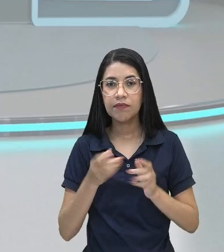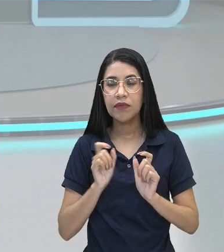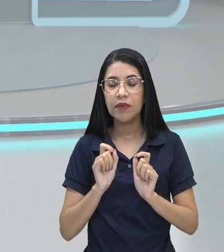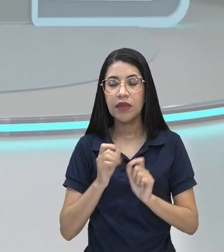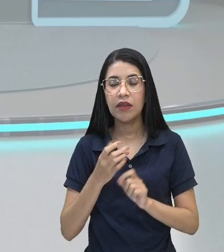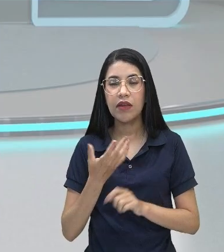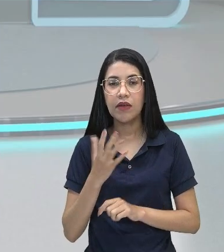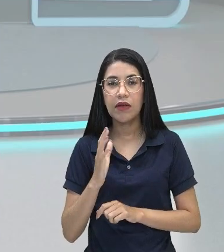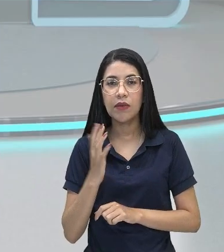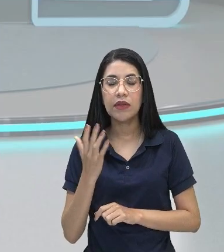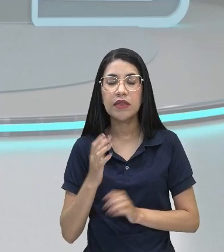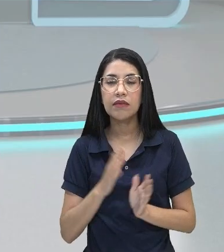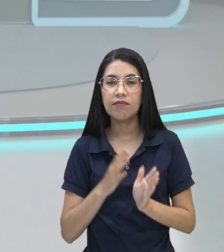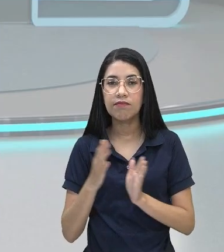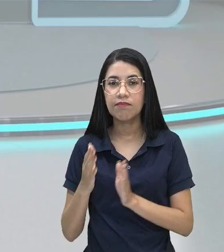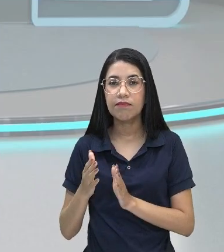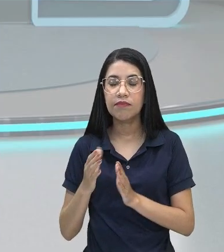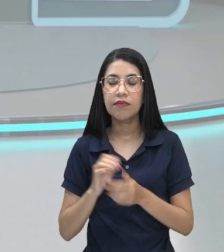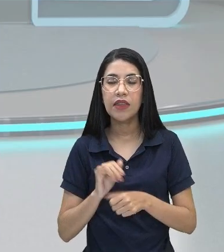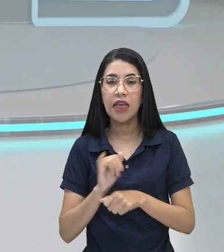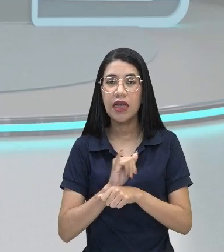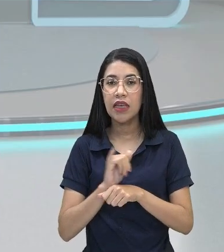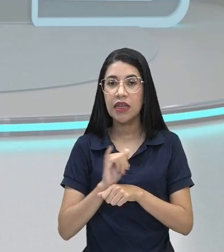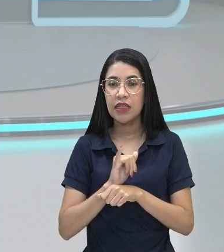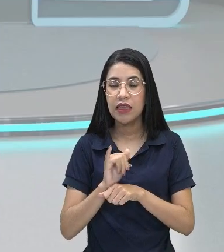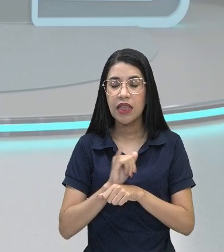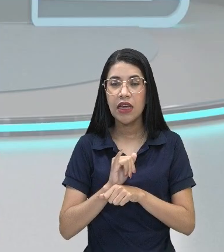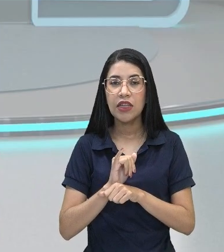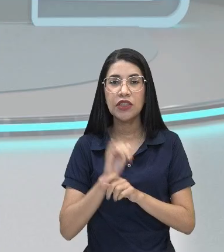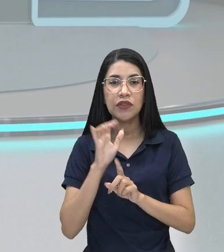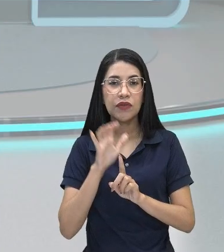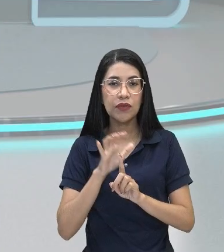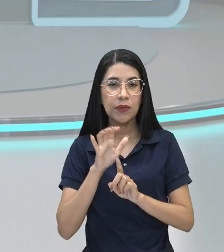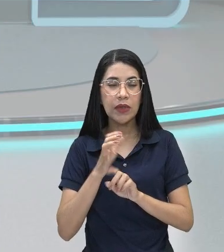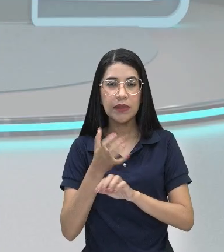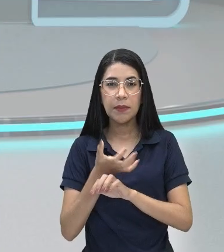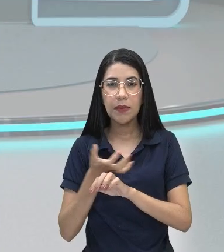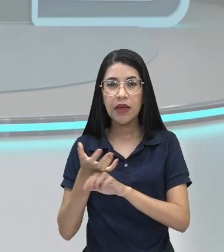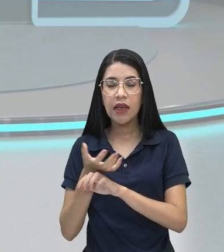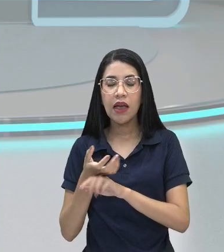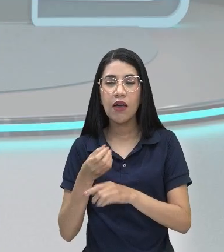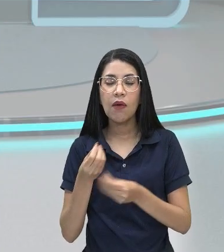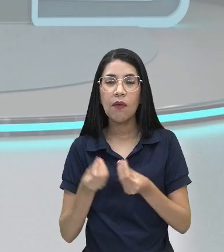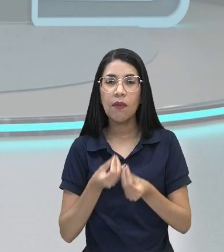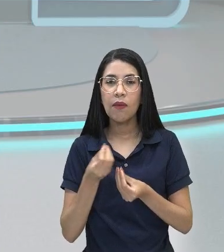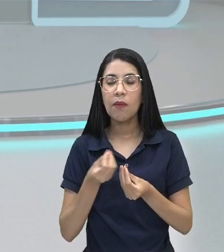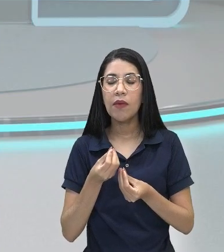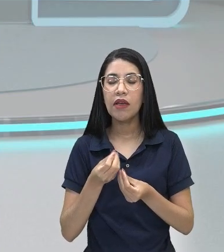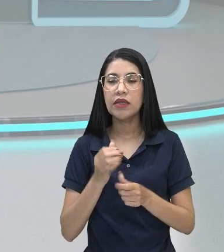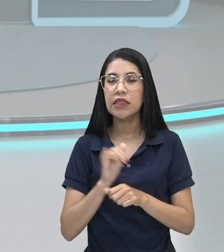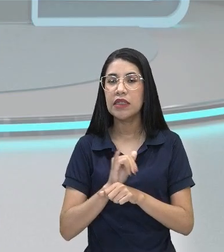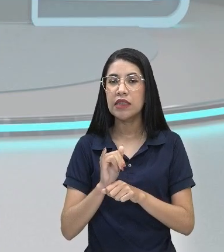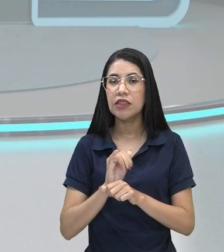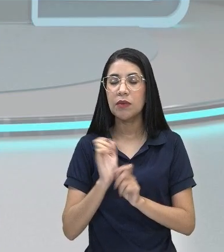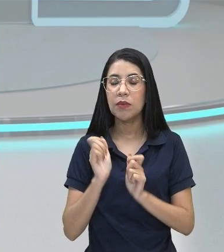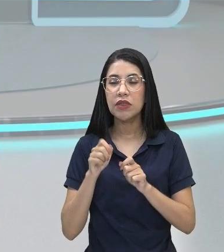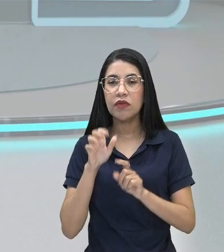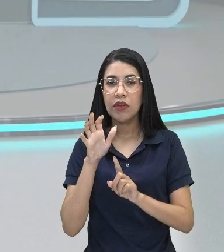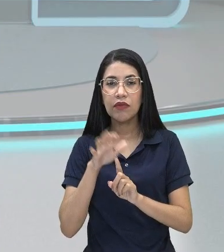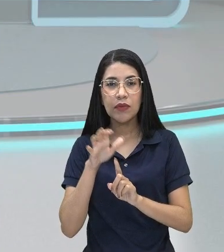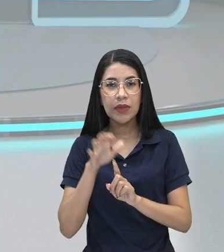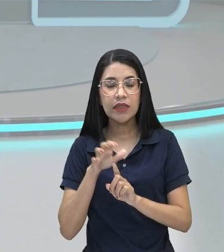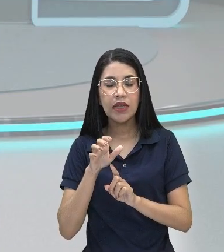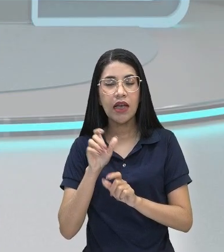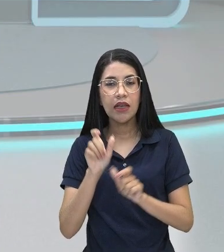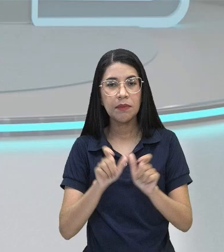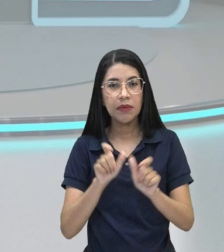vamos agora para as estratégias de persuasão. Quais são as estratégias de persuasão, de convencimento que